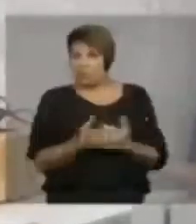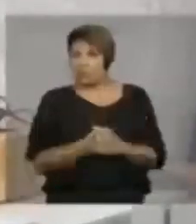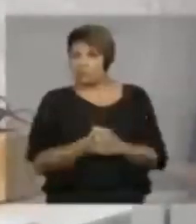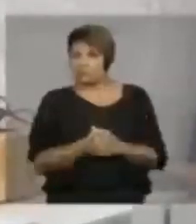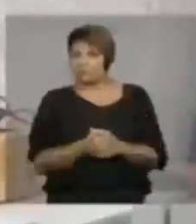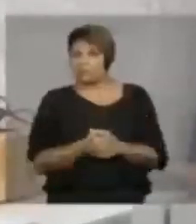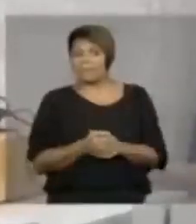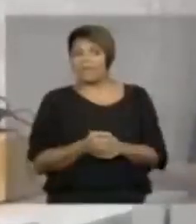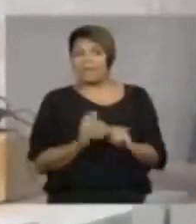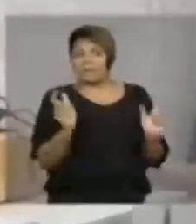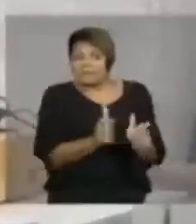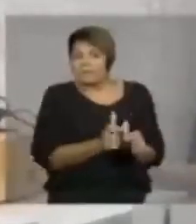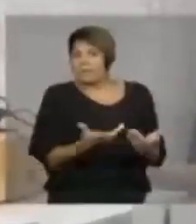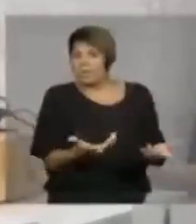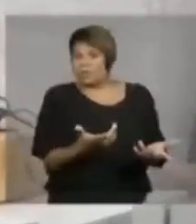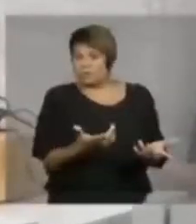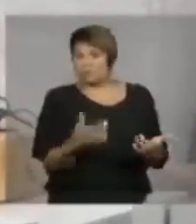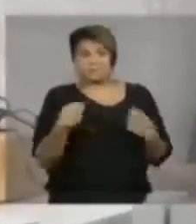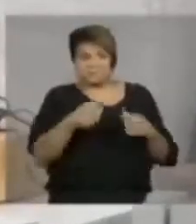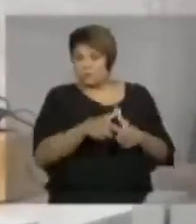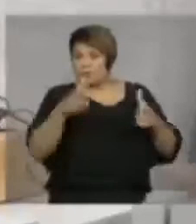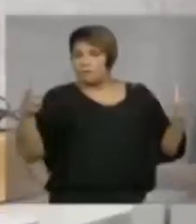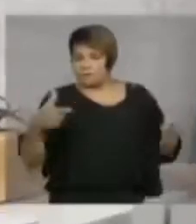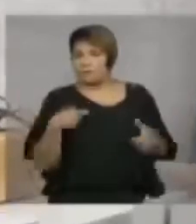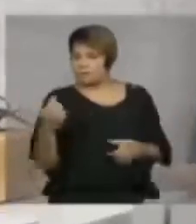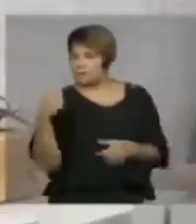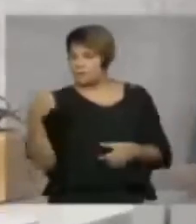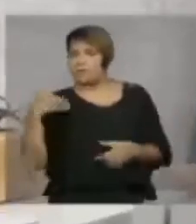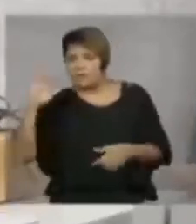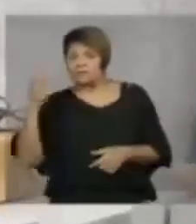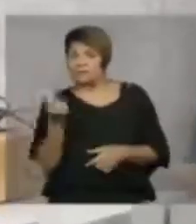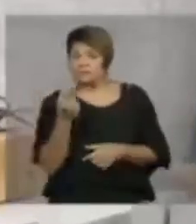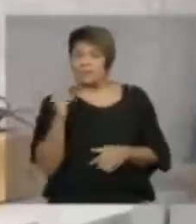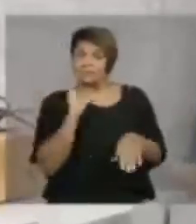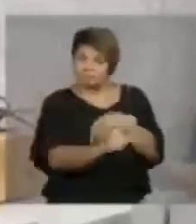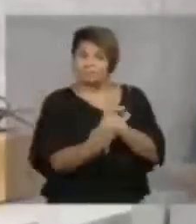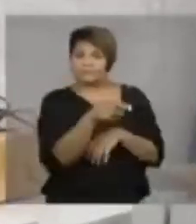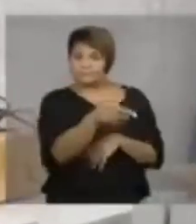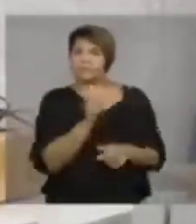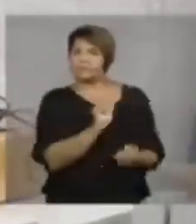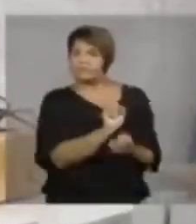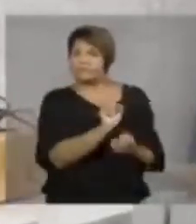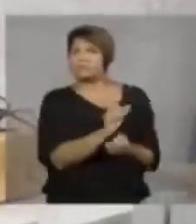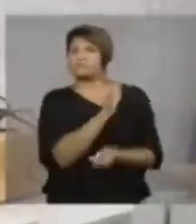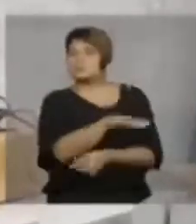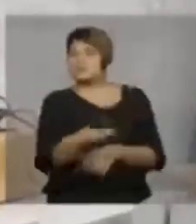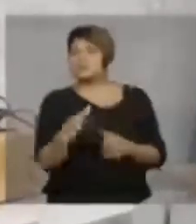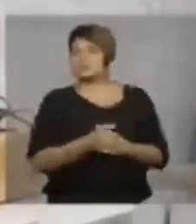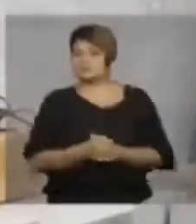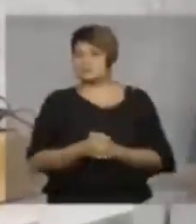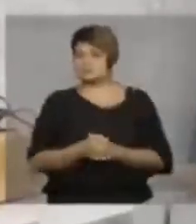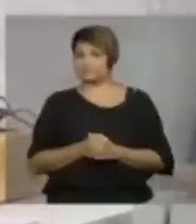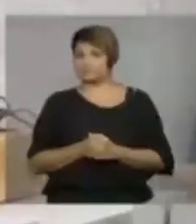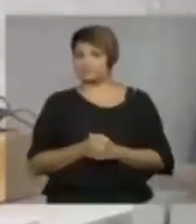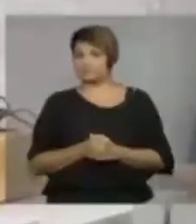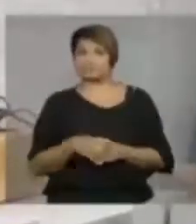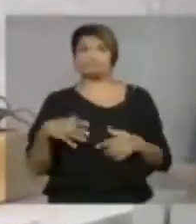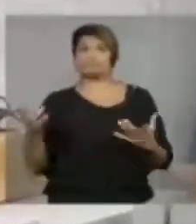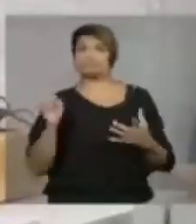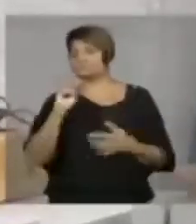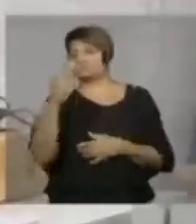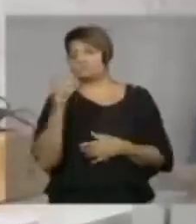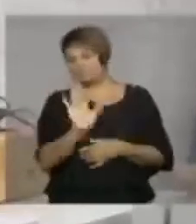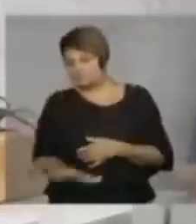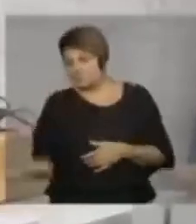menor do que deveria ser. Então, eu queria ter mais dinheiro na saúde para atendimento a crianças vítimas para atendimento a queimados, não